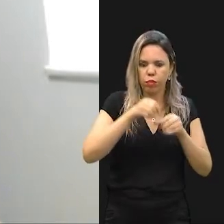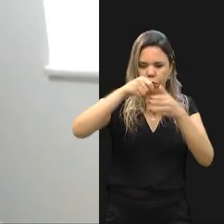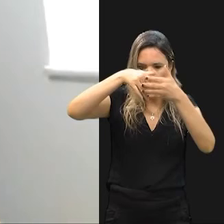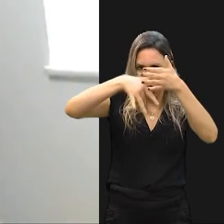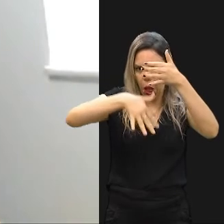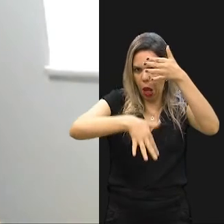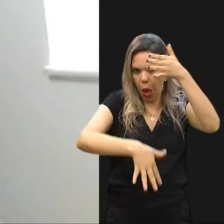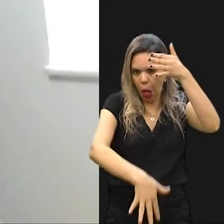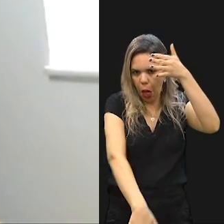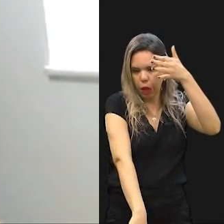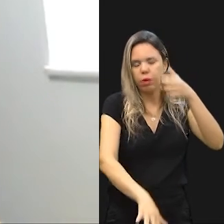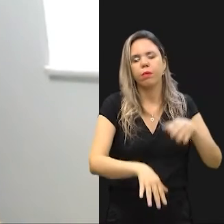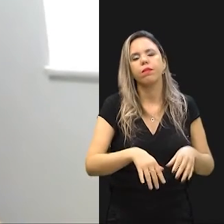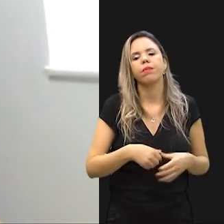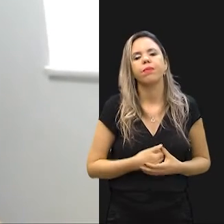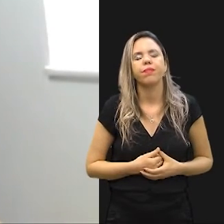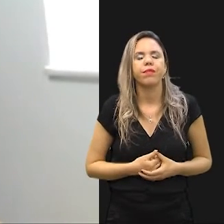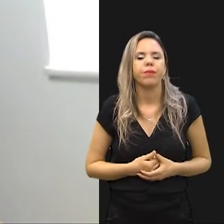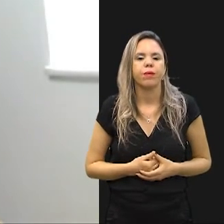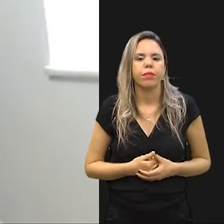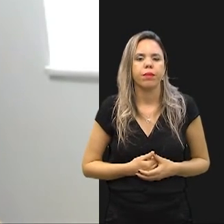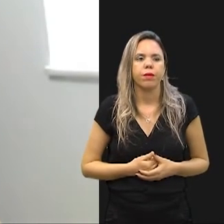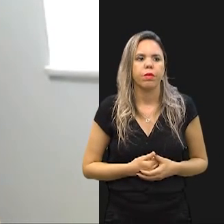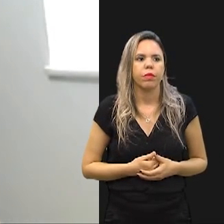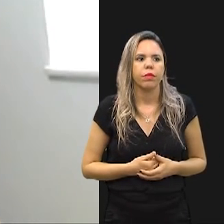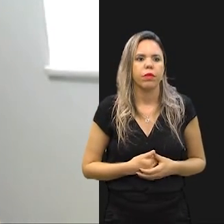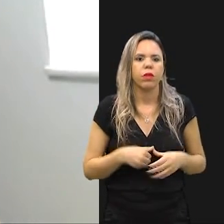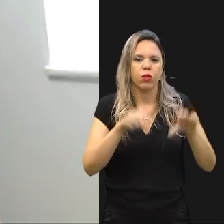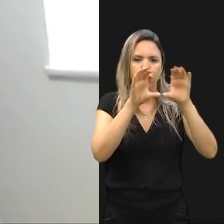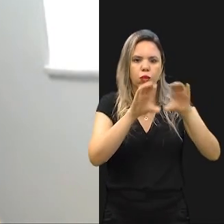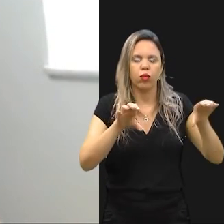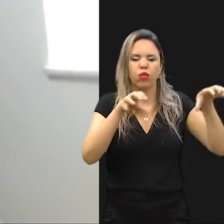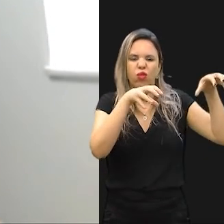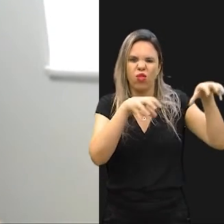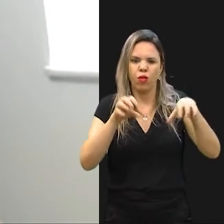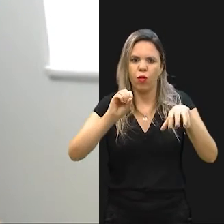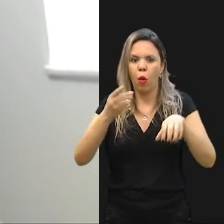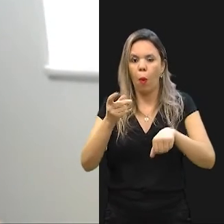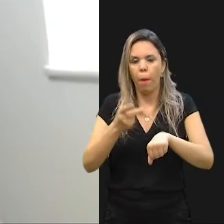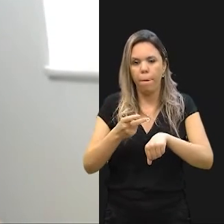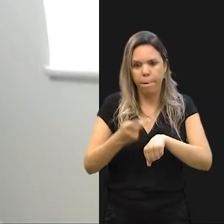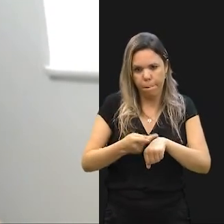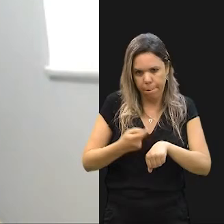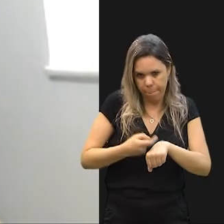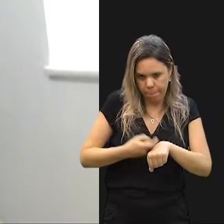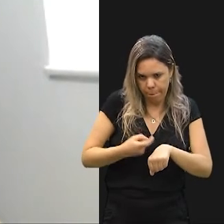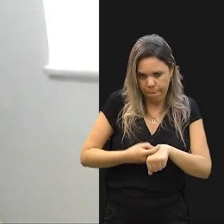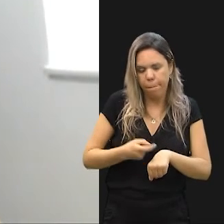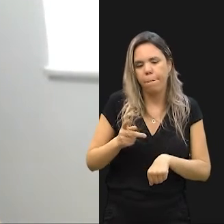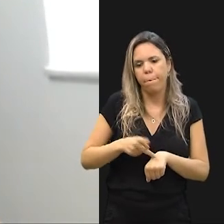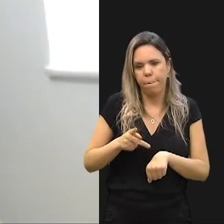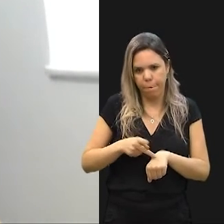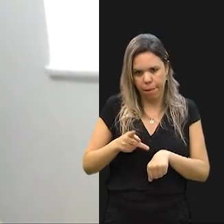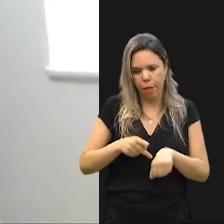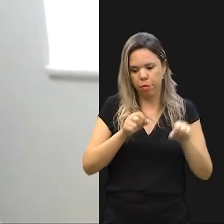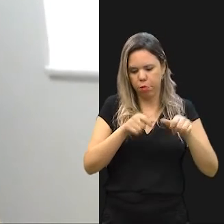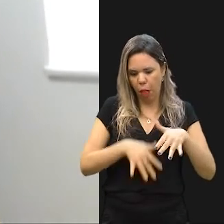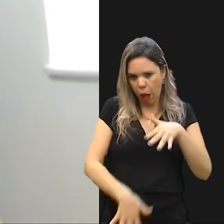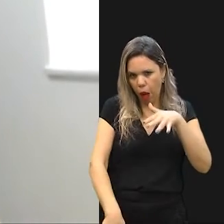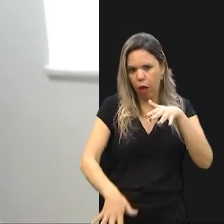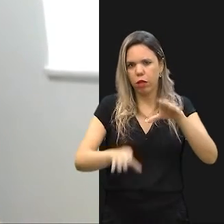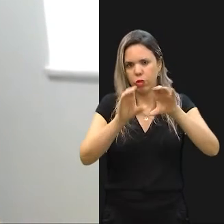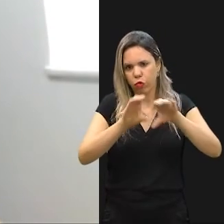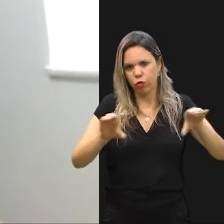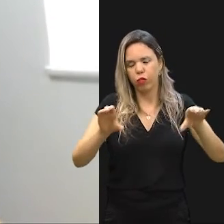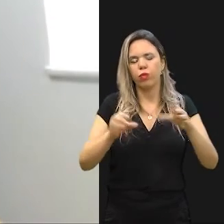com a precipitação, seja ela em forma de chuva ou de granizo, né? E então a gente cria esse ambiente